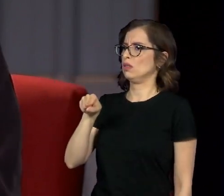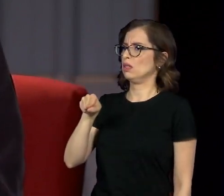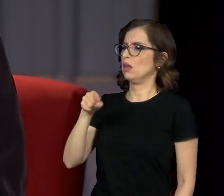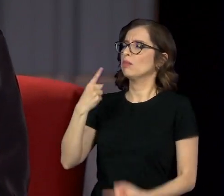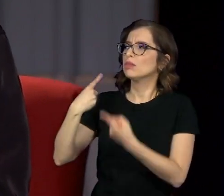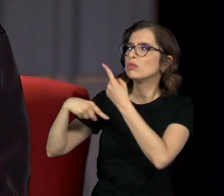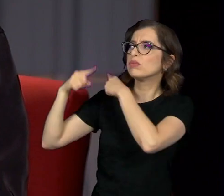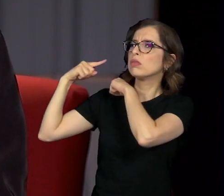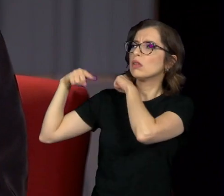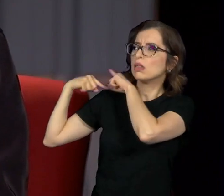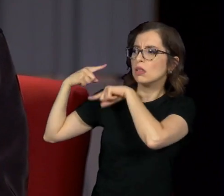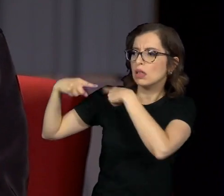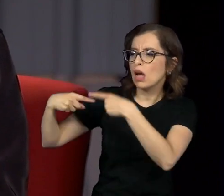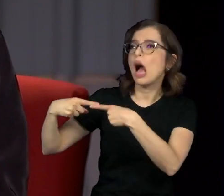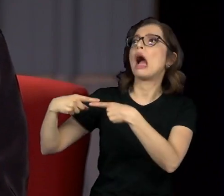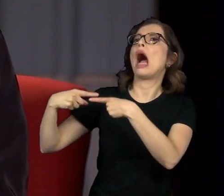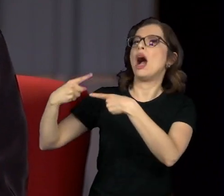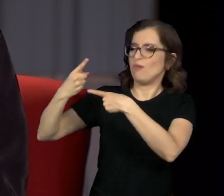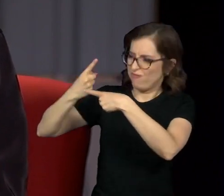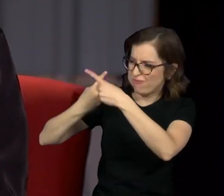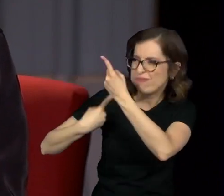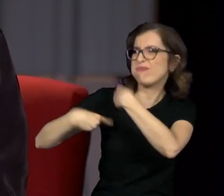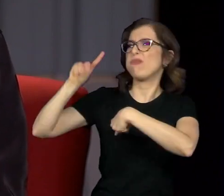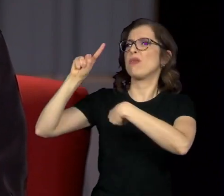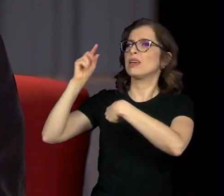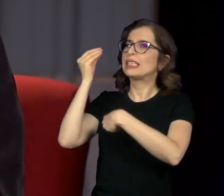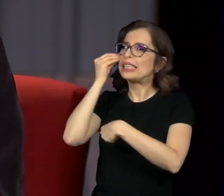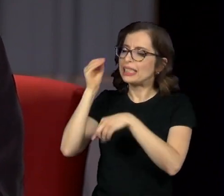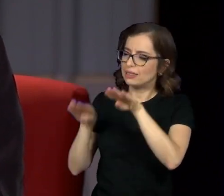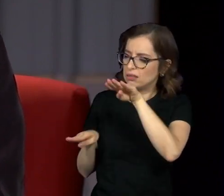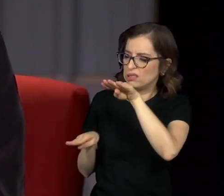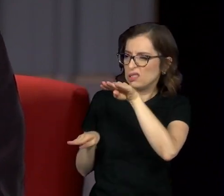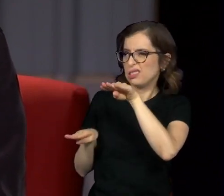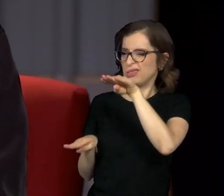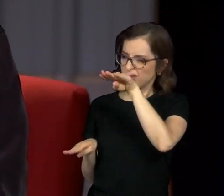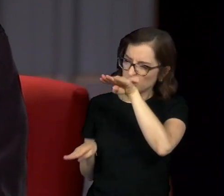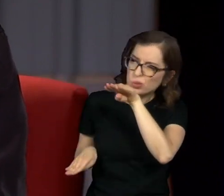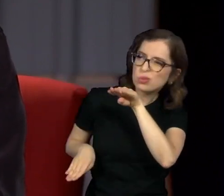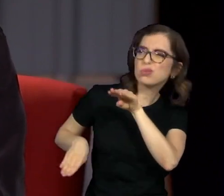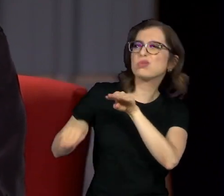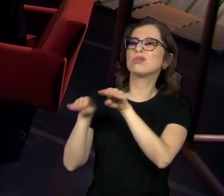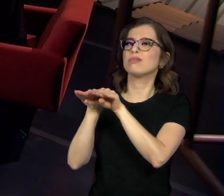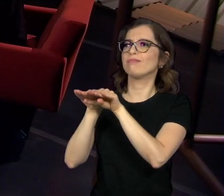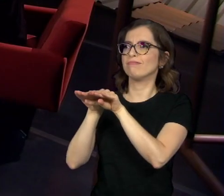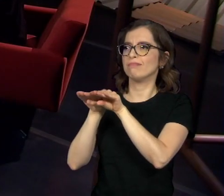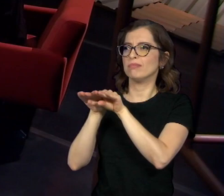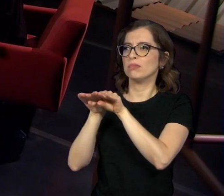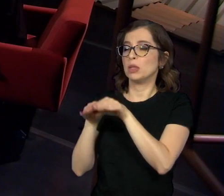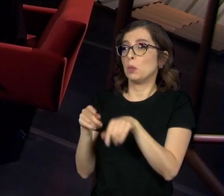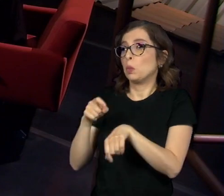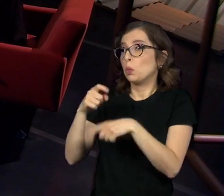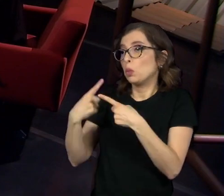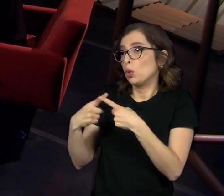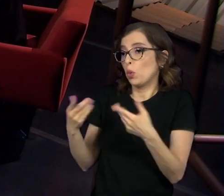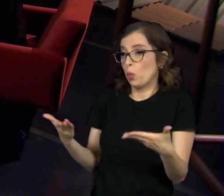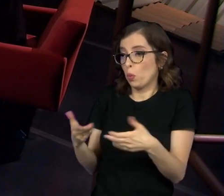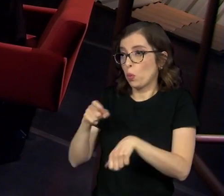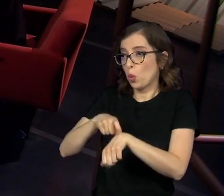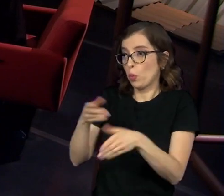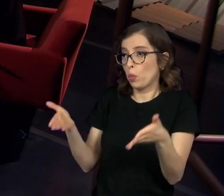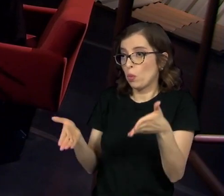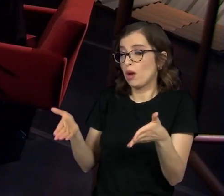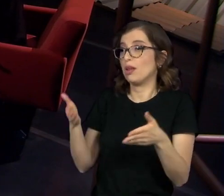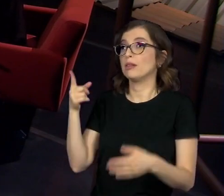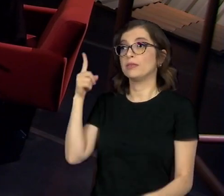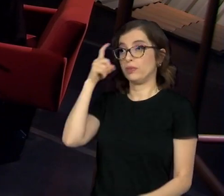esta desigualdade, né? Que nos lançou numa medida de vida que não é a mesma para todos. A gente sabe que as vidas negras,